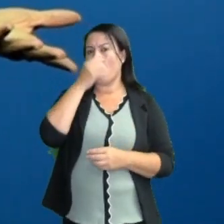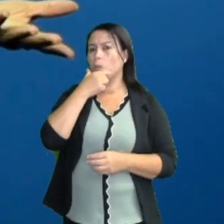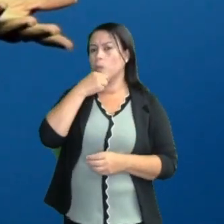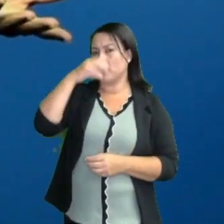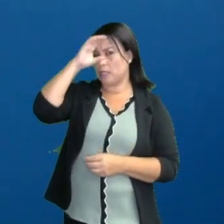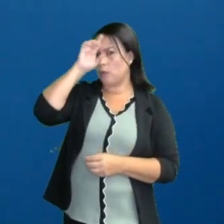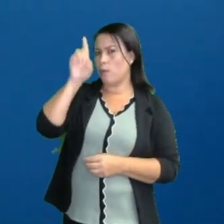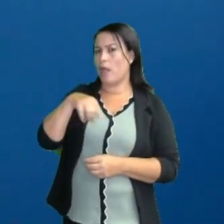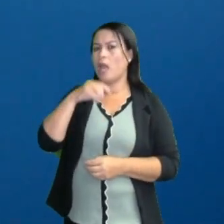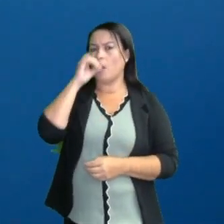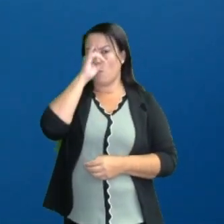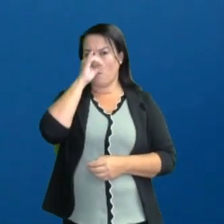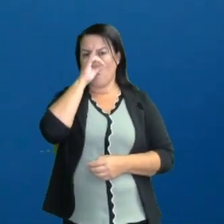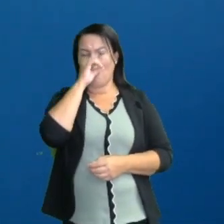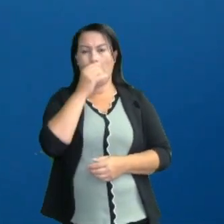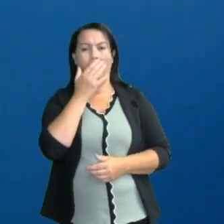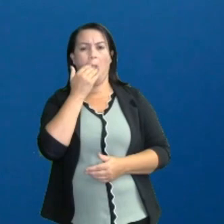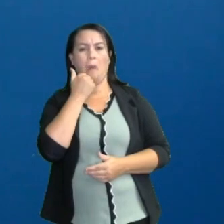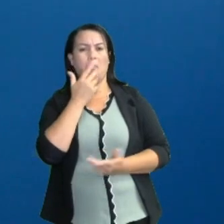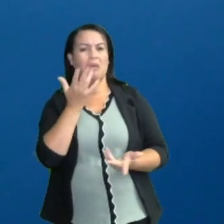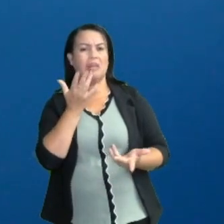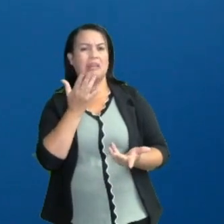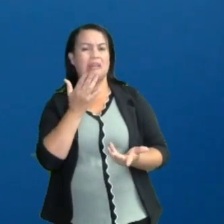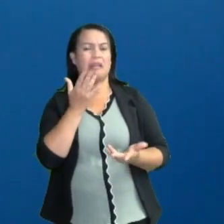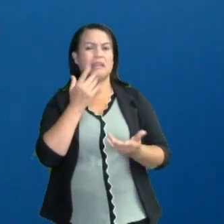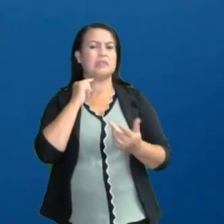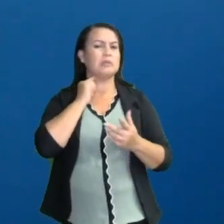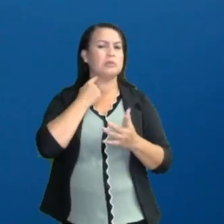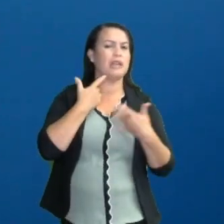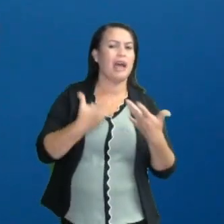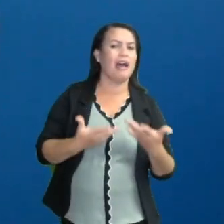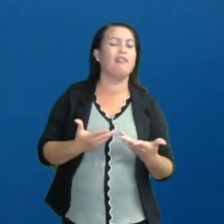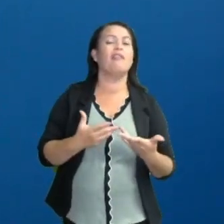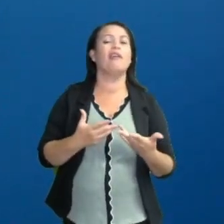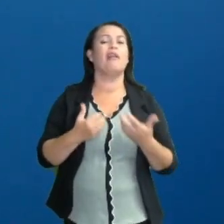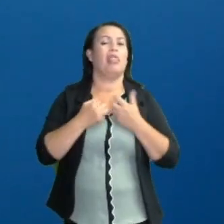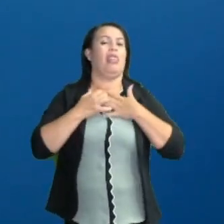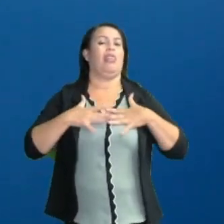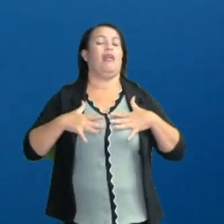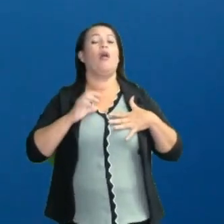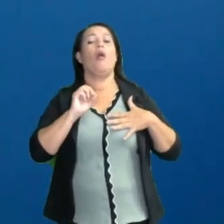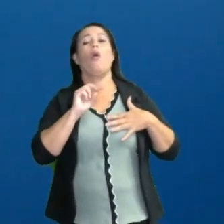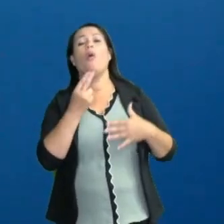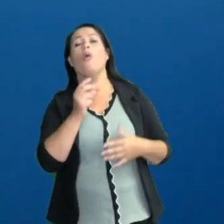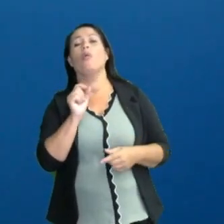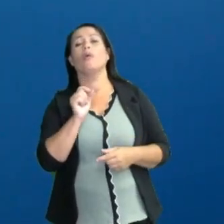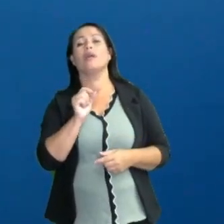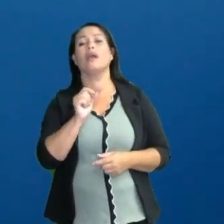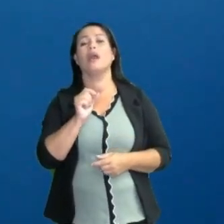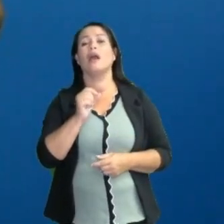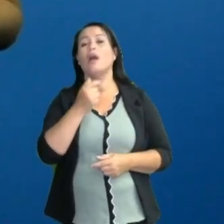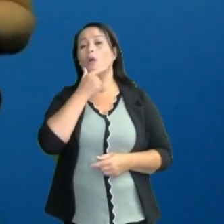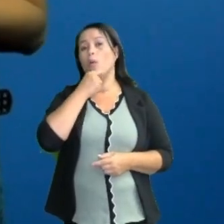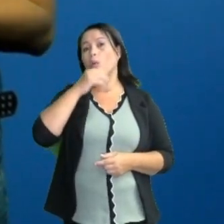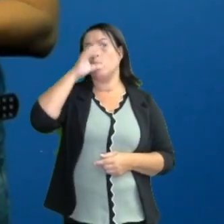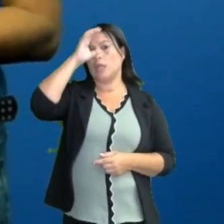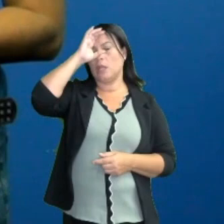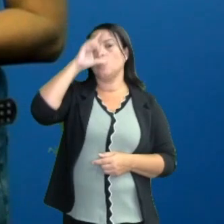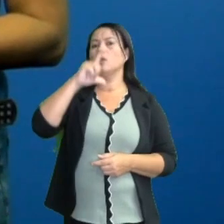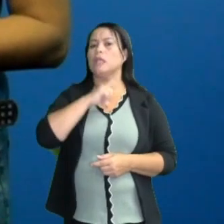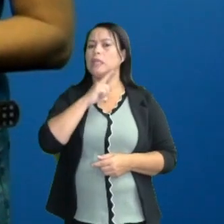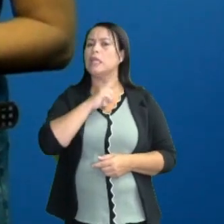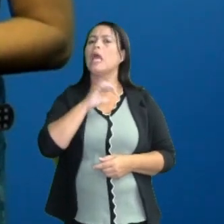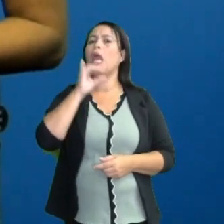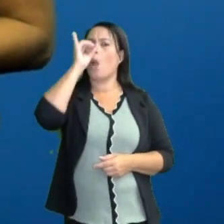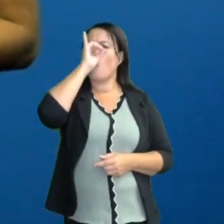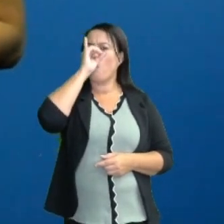porco, comia de todo jeito ou se lambuzava? Ou será que o tio, ele possuía um suíno, ele